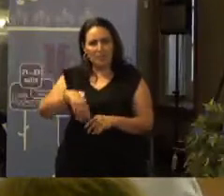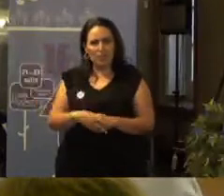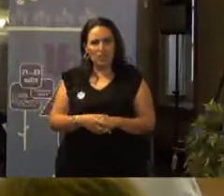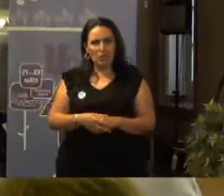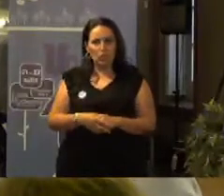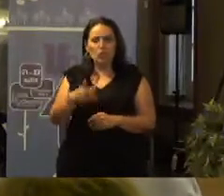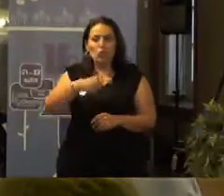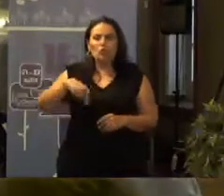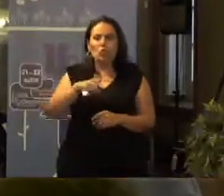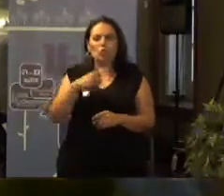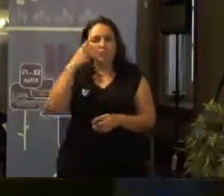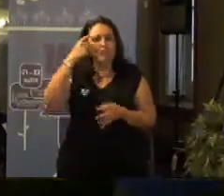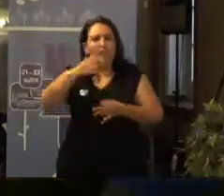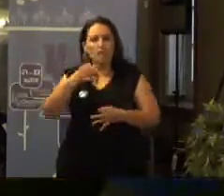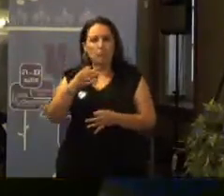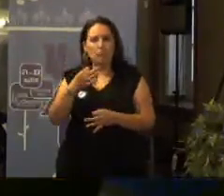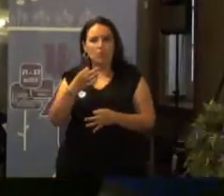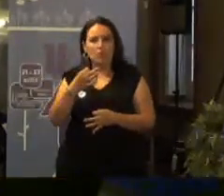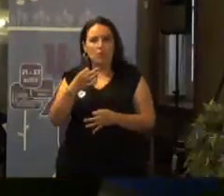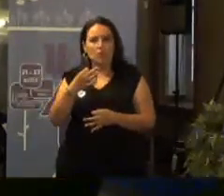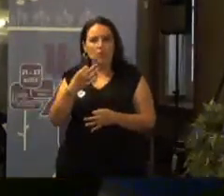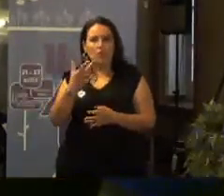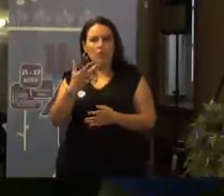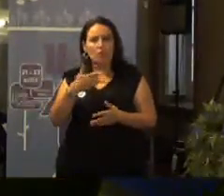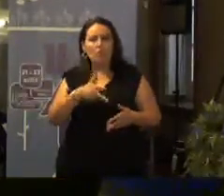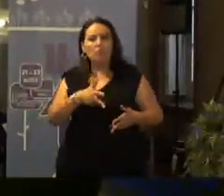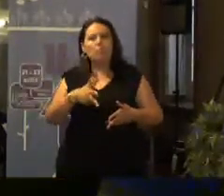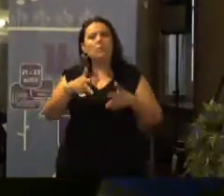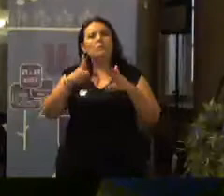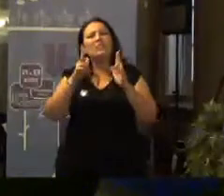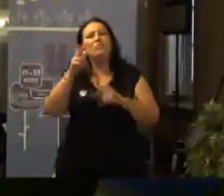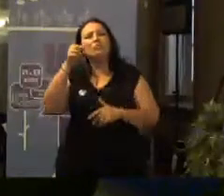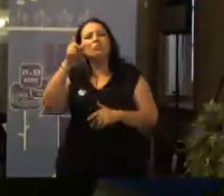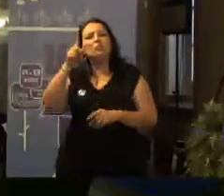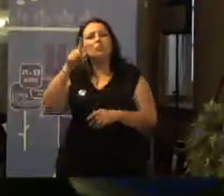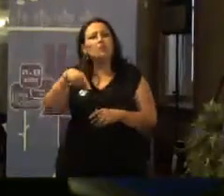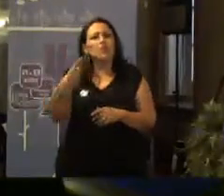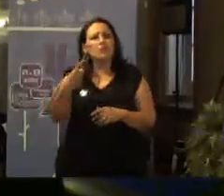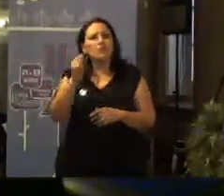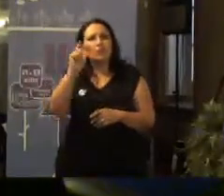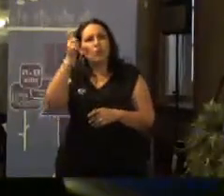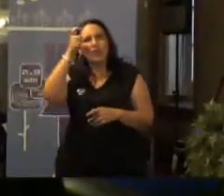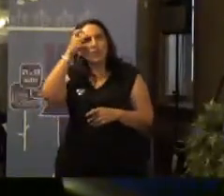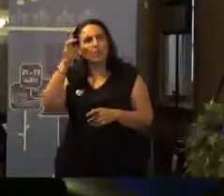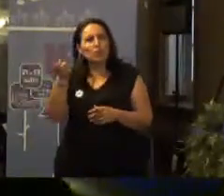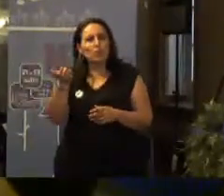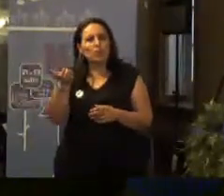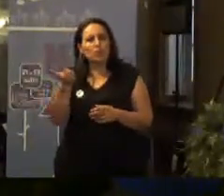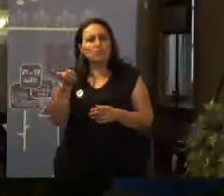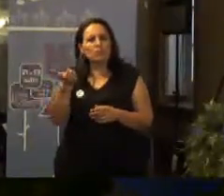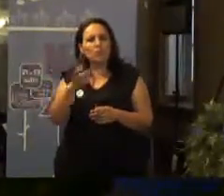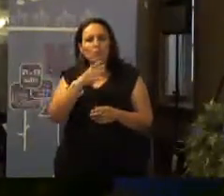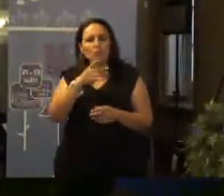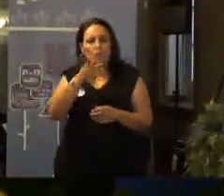Criámos ou permitimos que se criasse algum preconceito em relação à